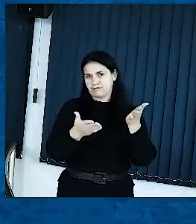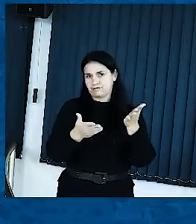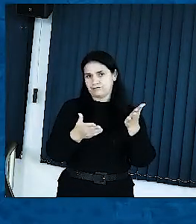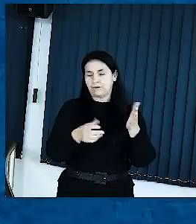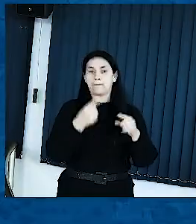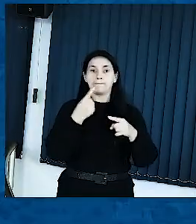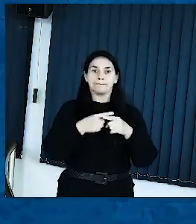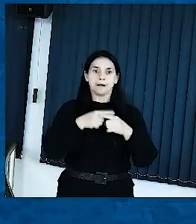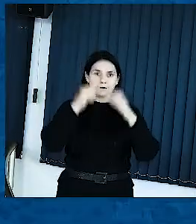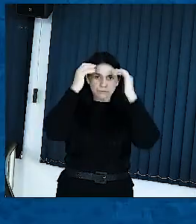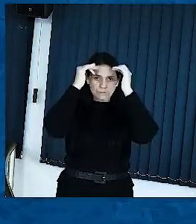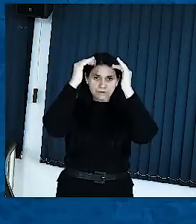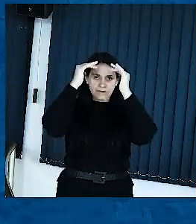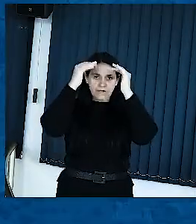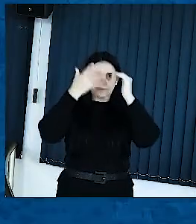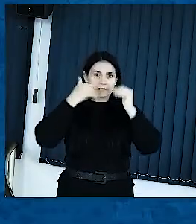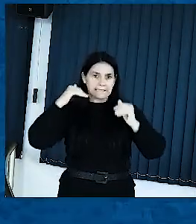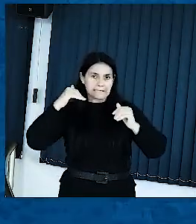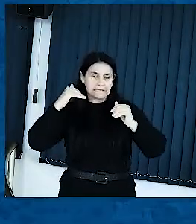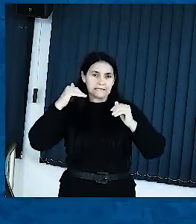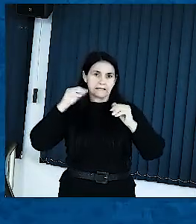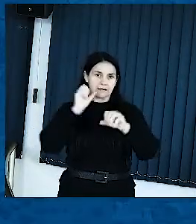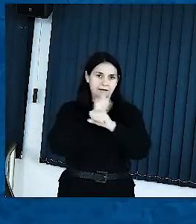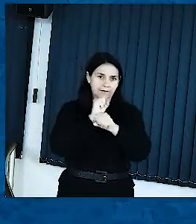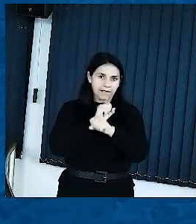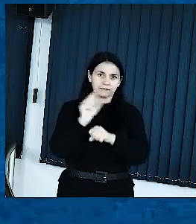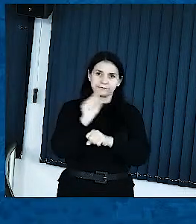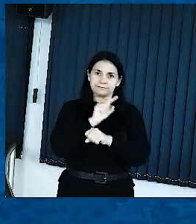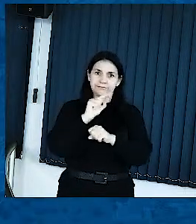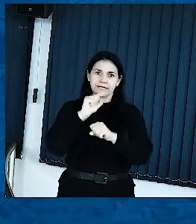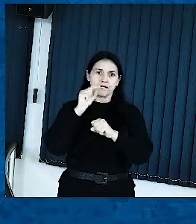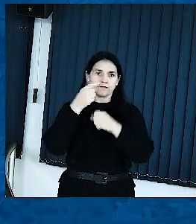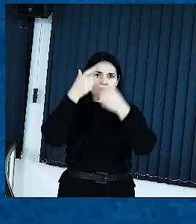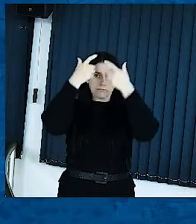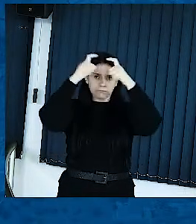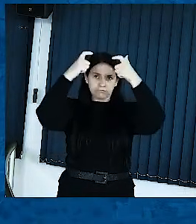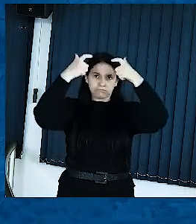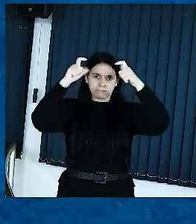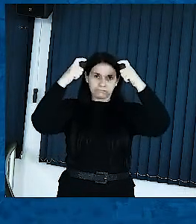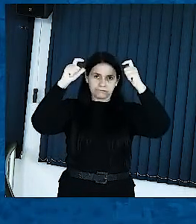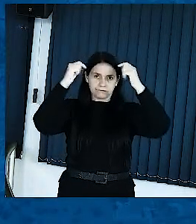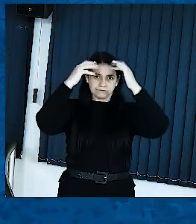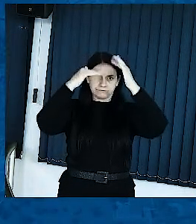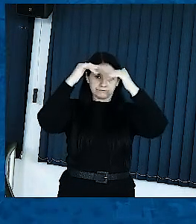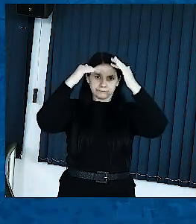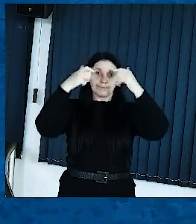espera. Ele desenvolve. E ele precisa ter estímulo certo.